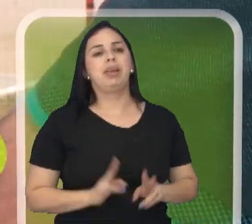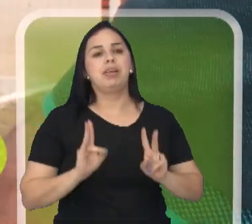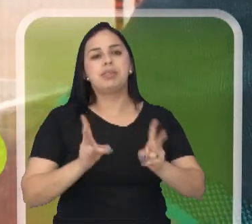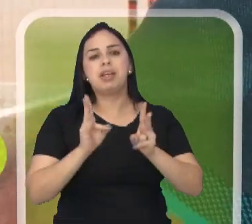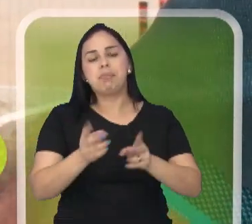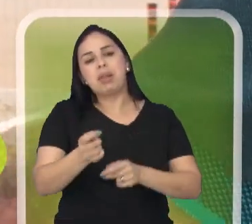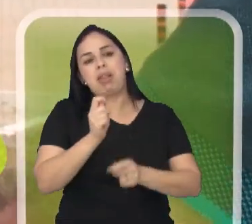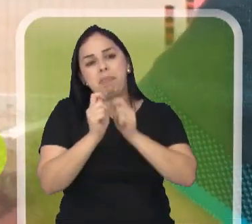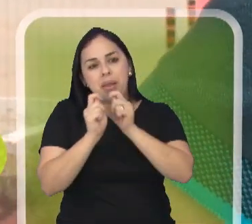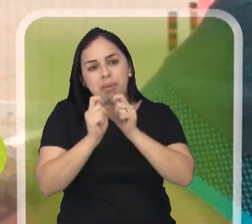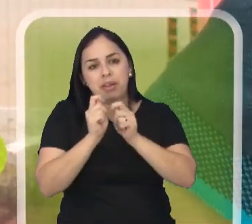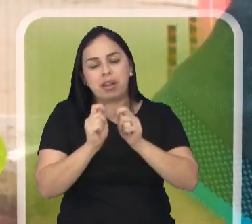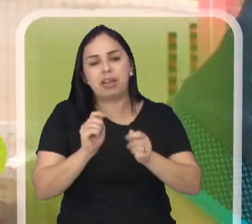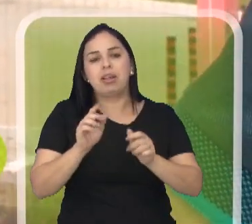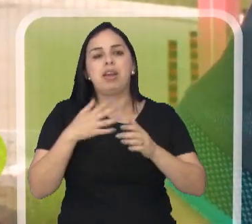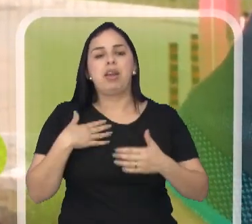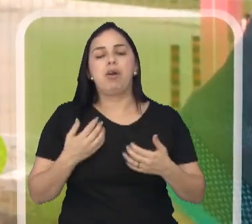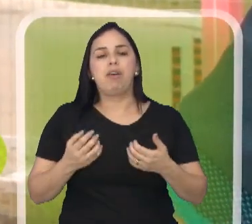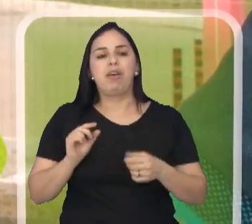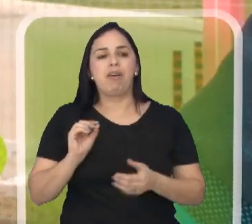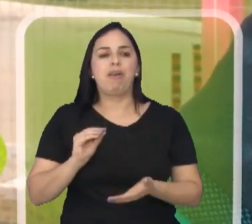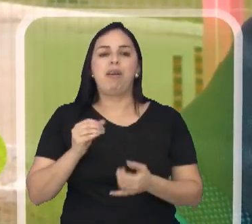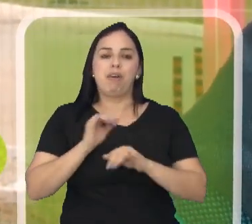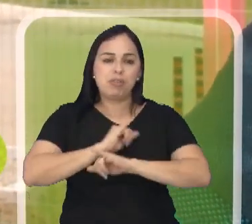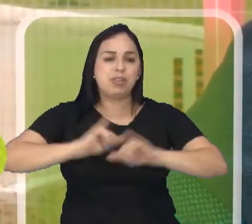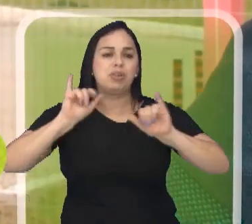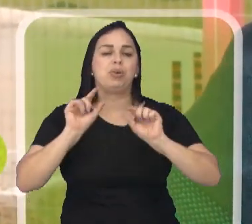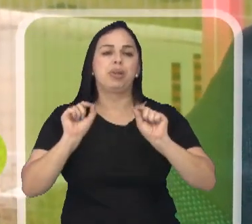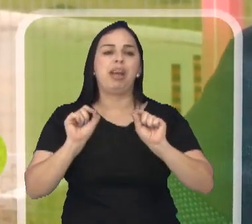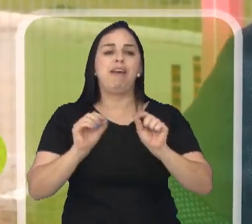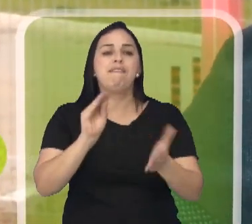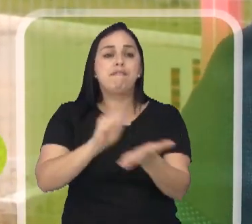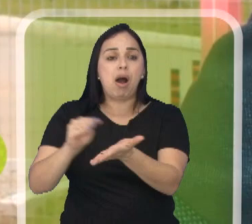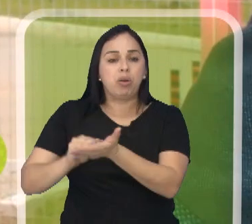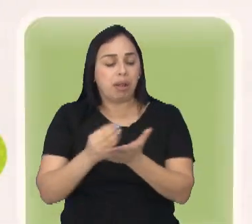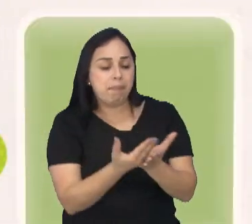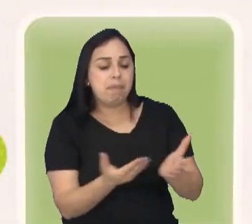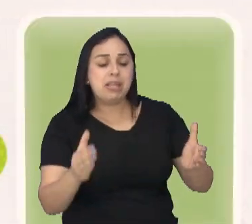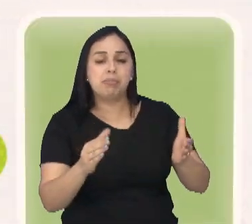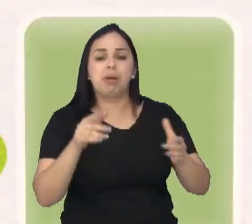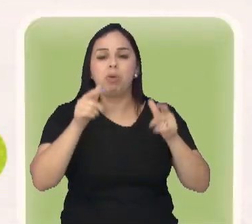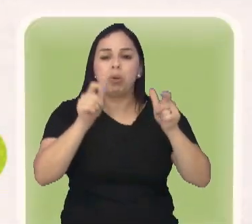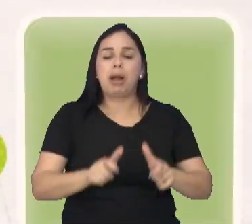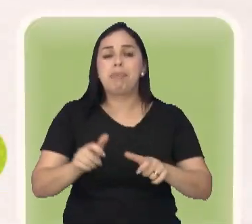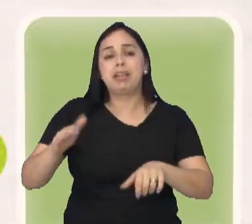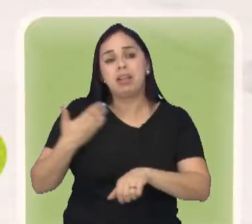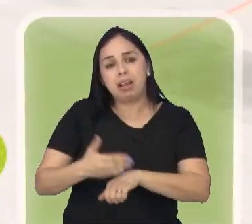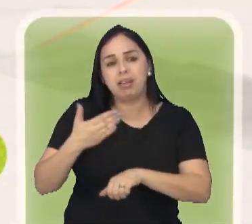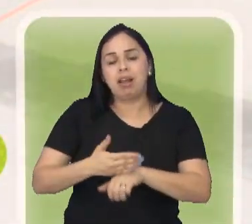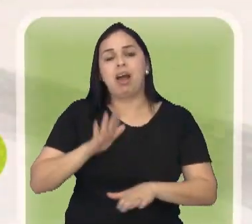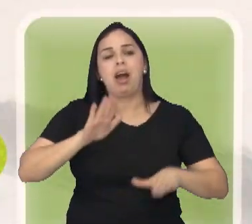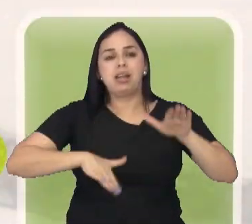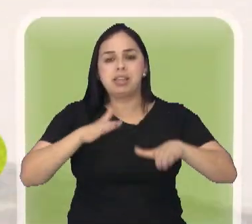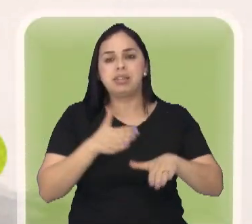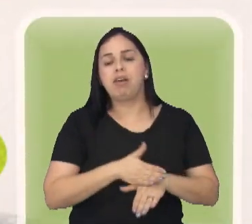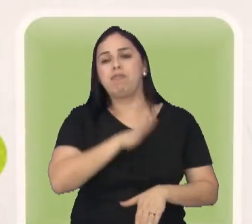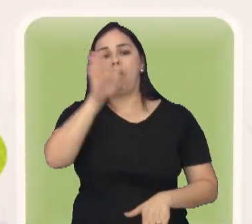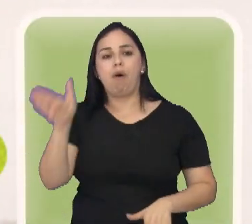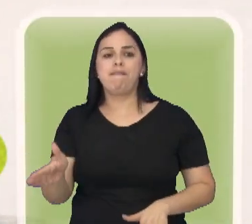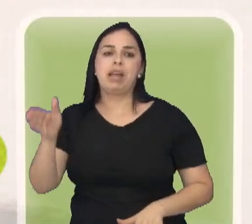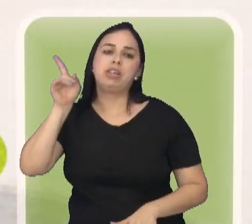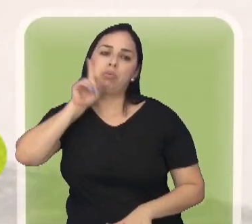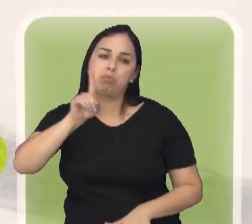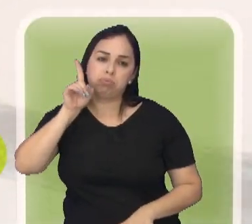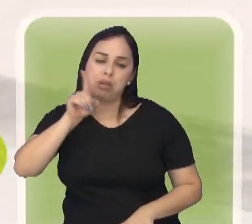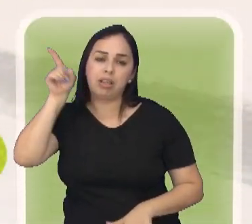nas entrevistas que o que falta no nosso país, no nosso Brasil, são pistas, né, para a gente poder treinar. Porque muitas vezes eu tenho que estar saindo do Brasil para poder treinar nos Estados Unidos.